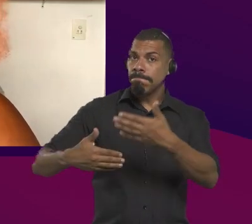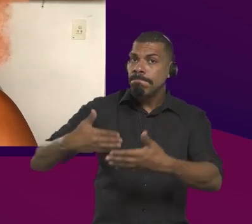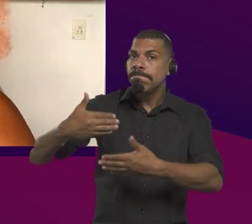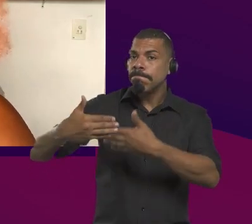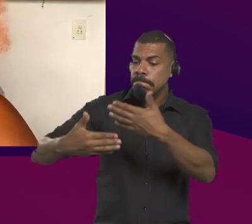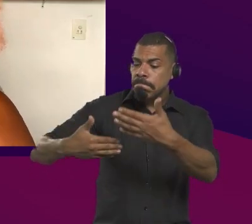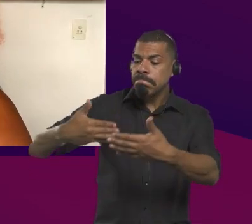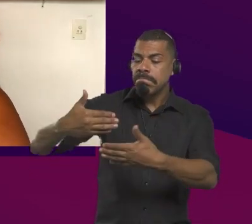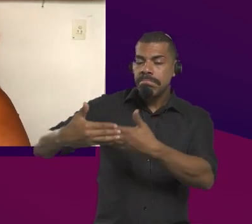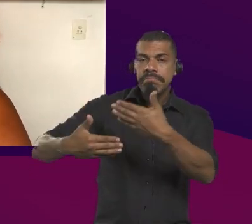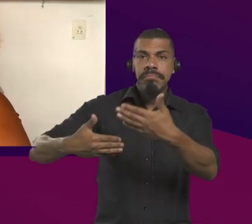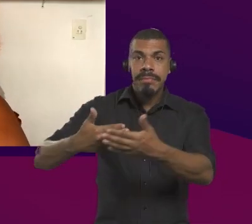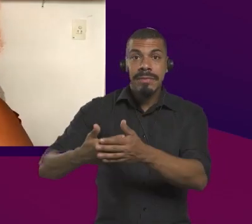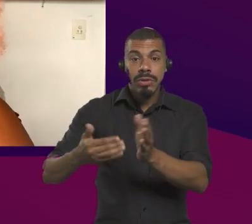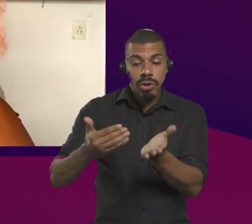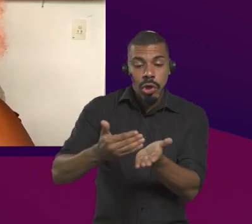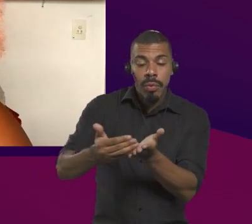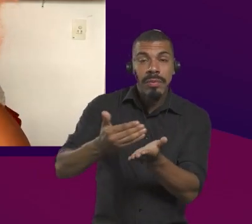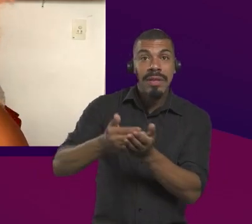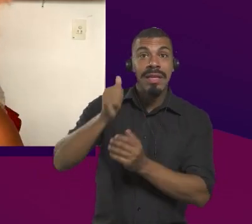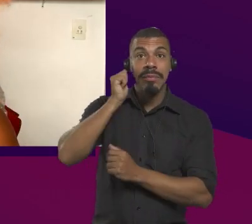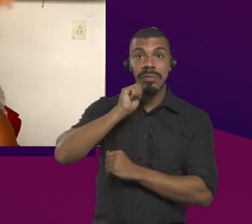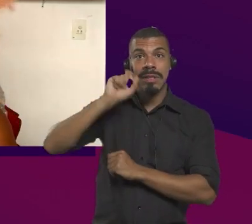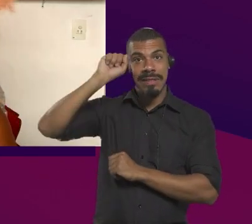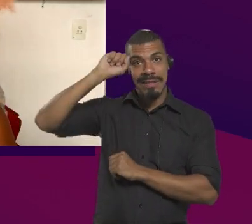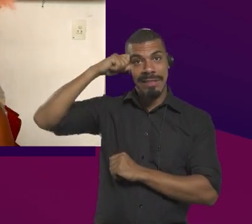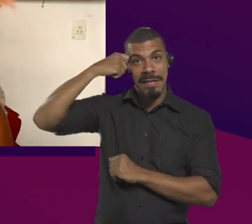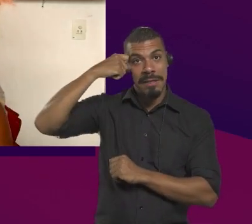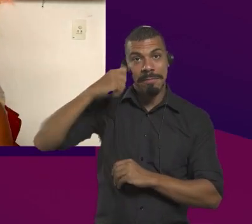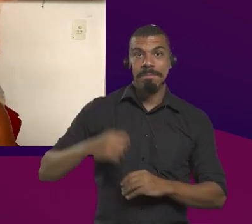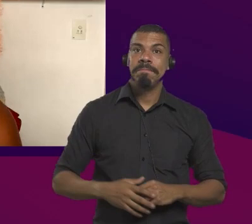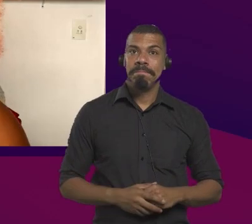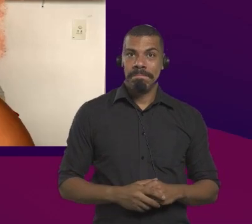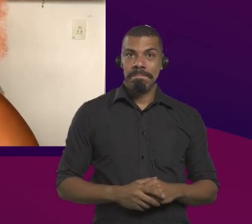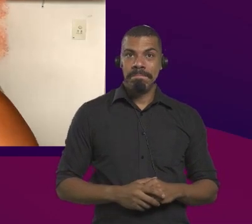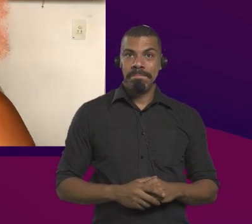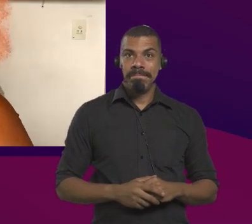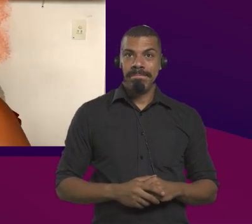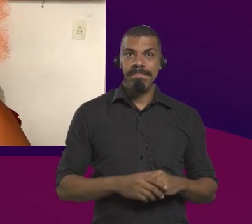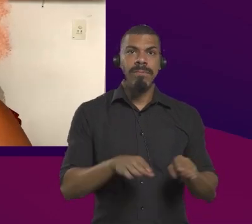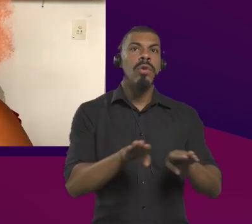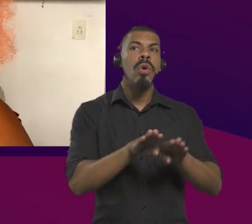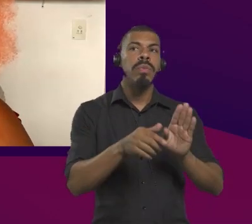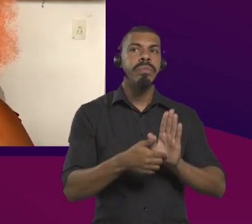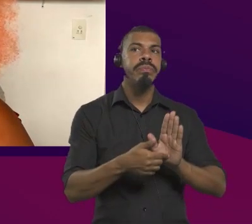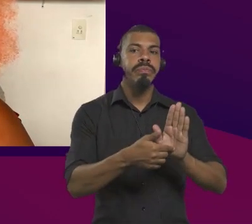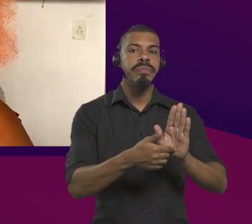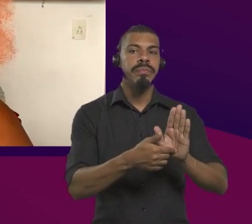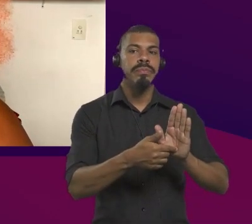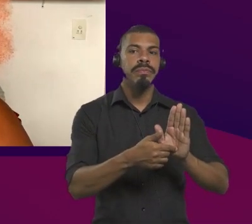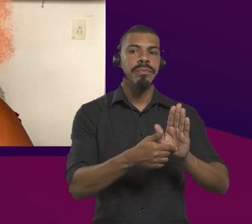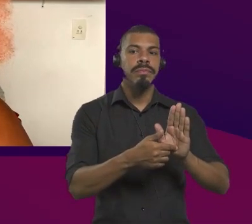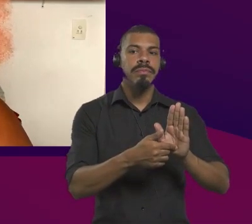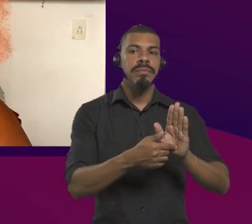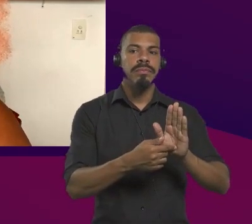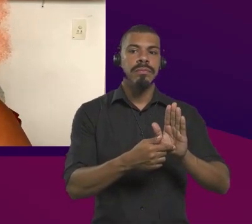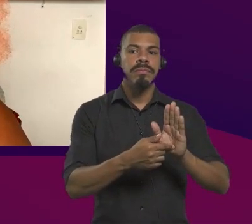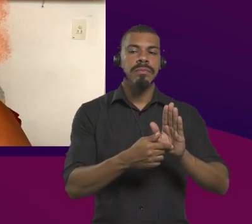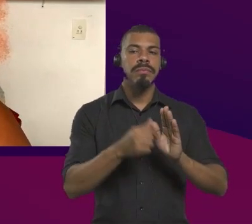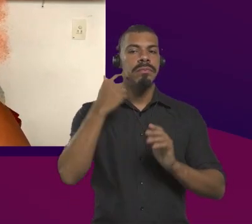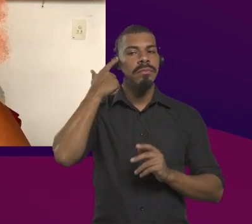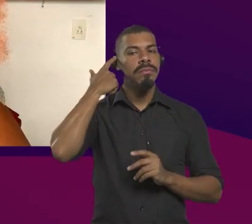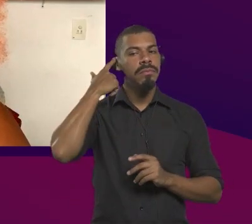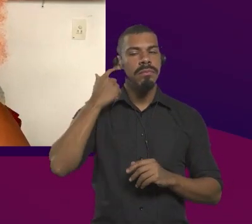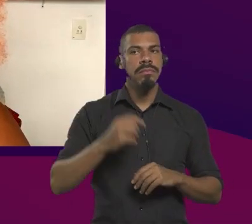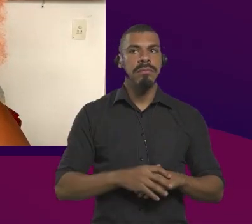questão negra para a questão gorda. Legal. Marcela, como você acha que você contribui com isso?